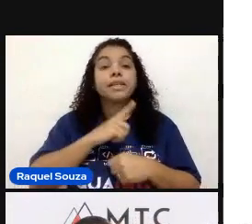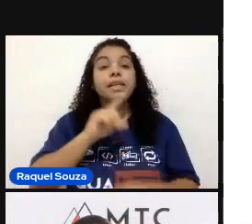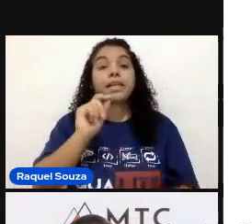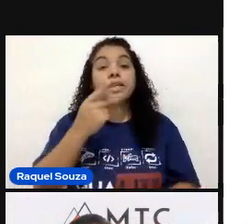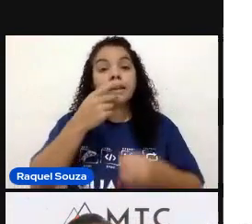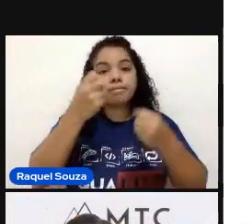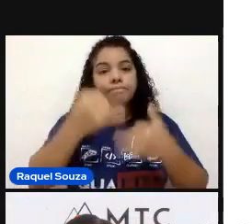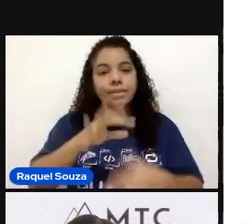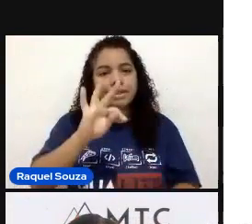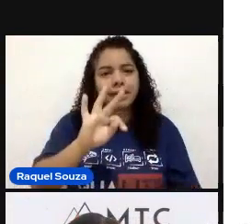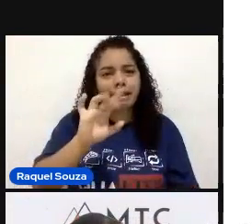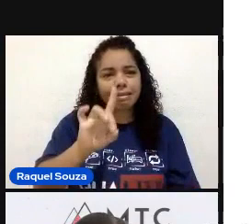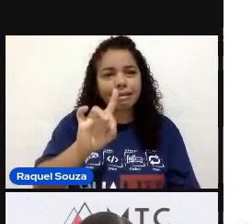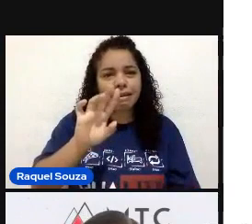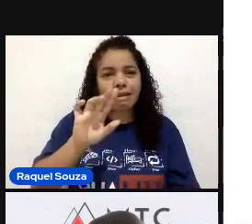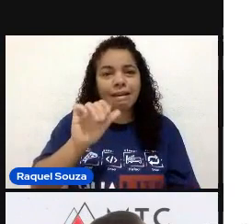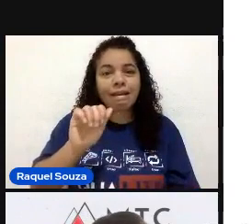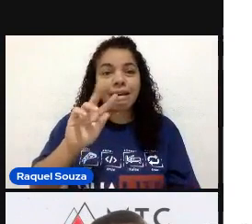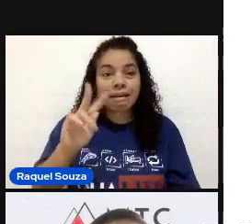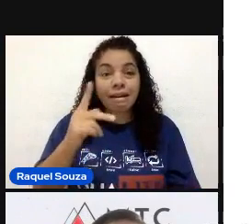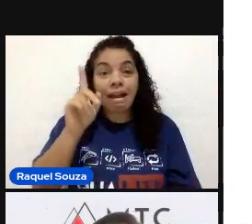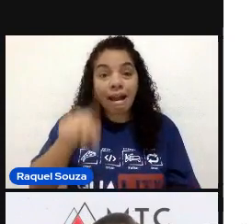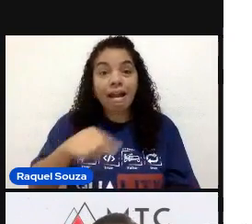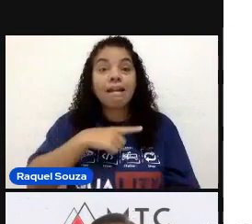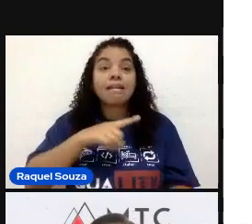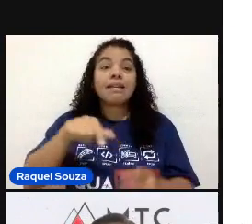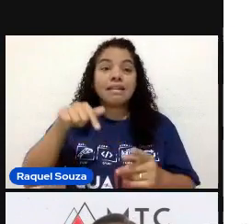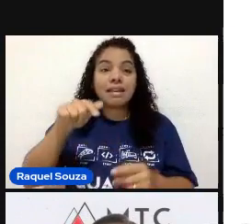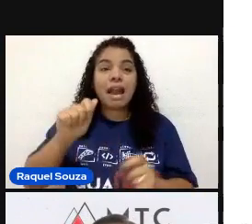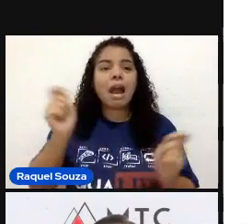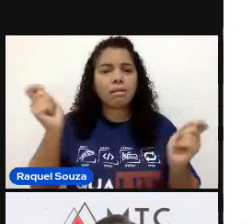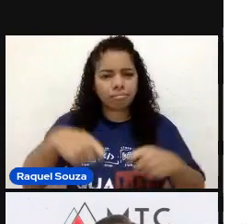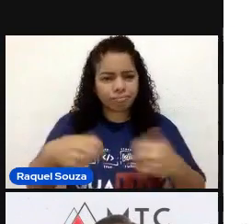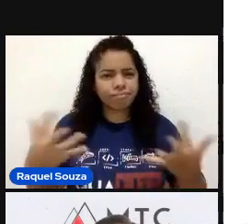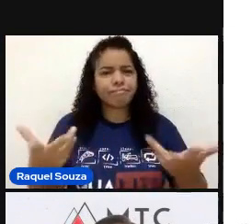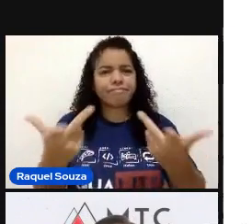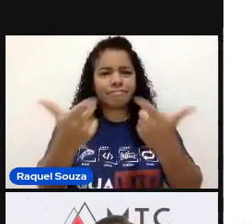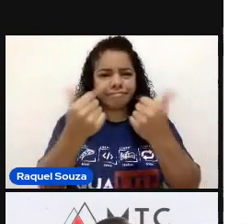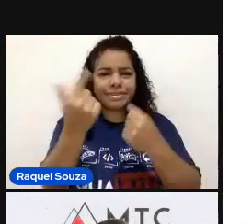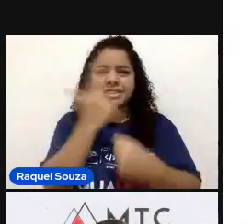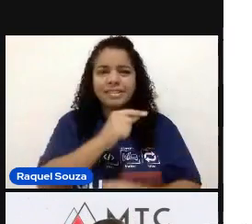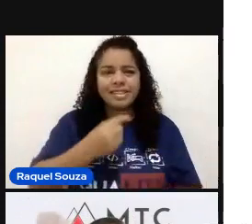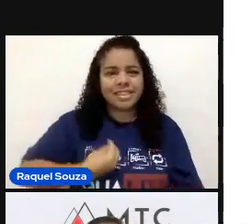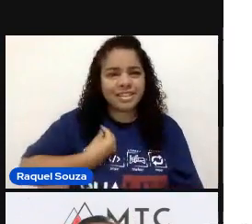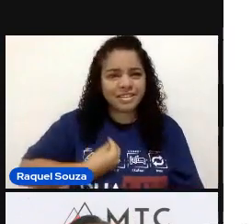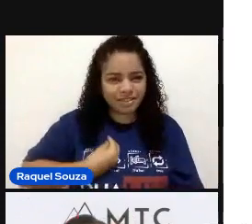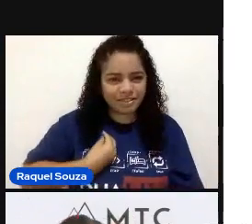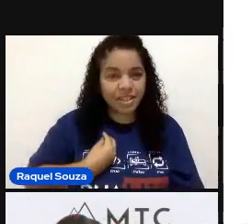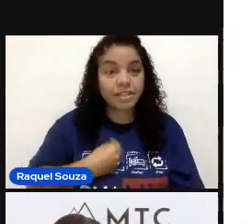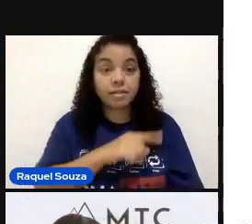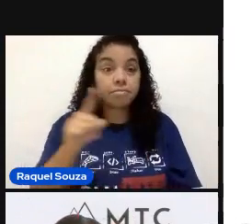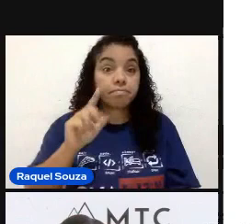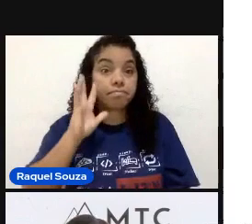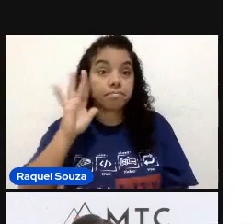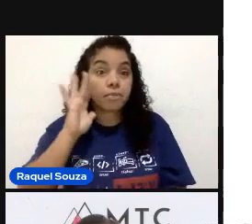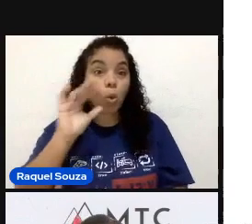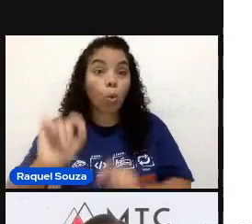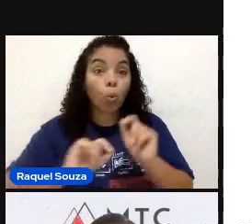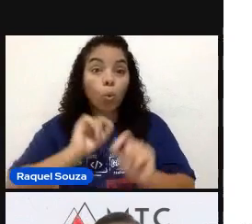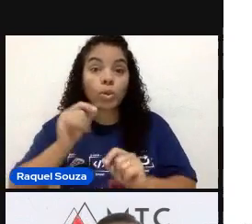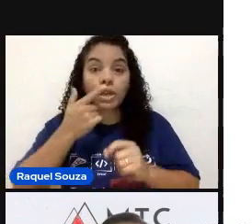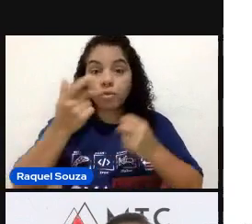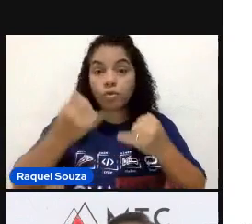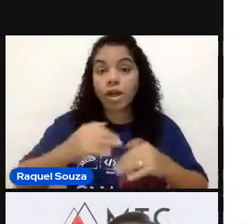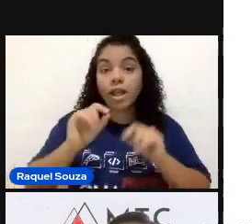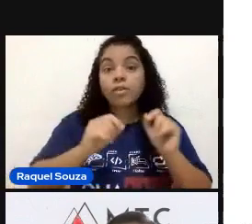TDAH e QA é possível sim ter qualidade de vida. Para vocês terem uma noção do que a gente vai falar, eu vou falar